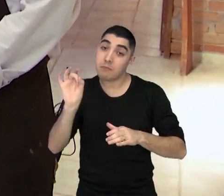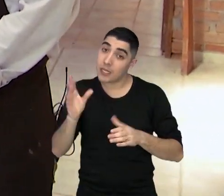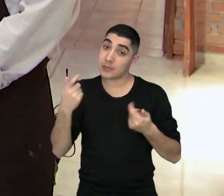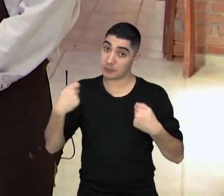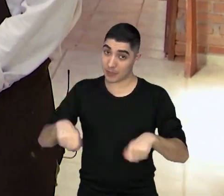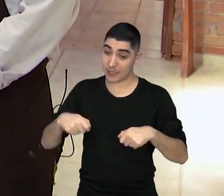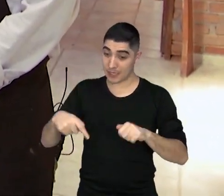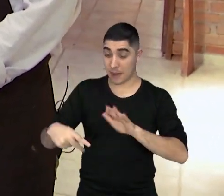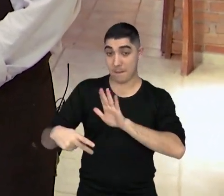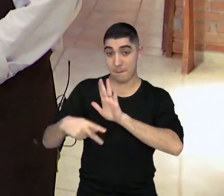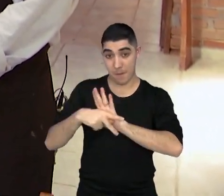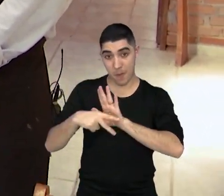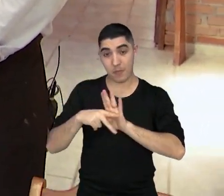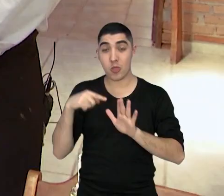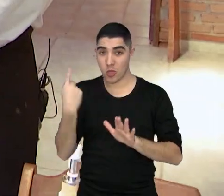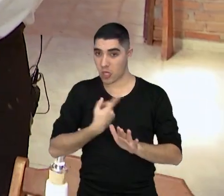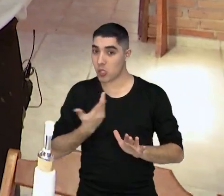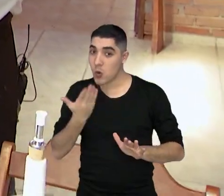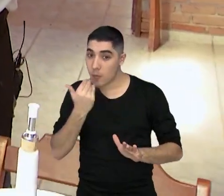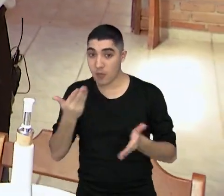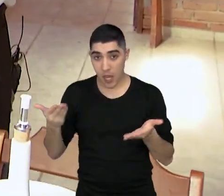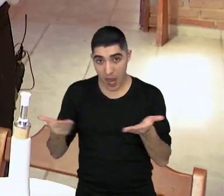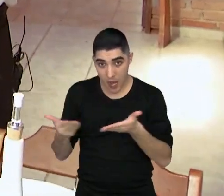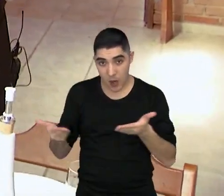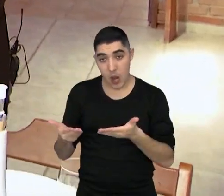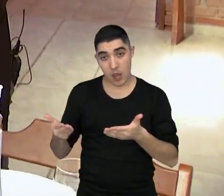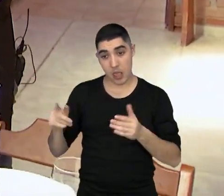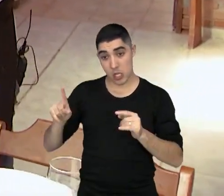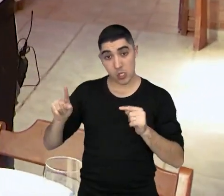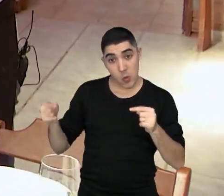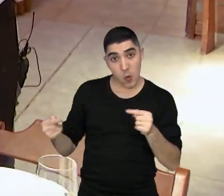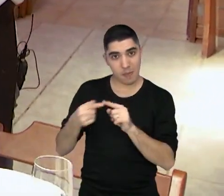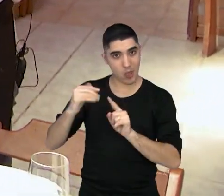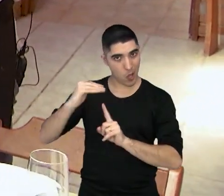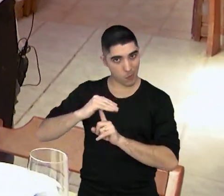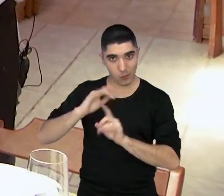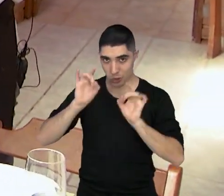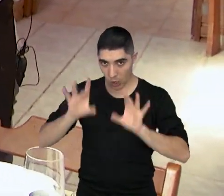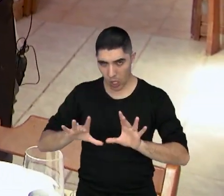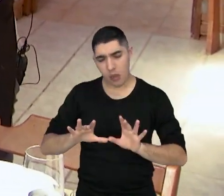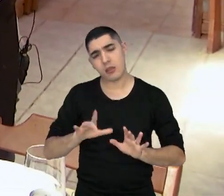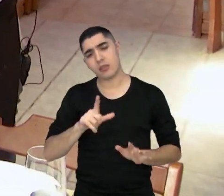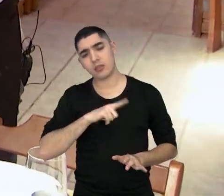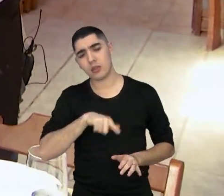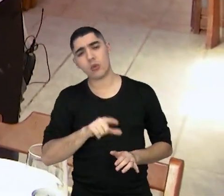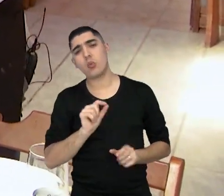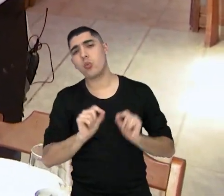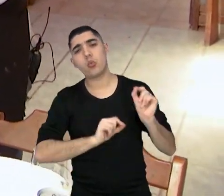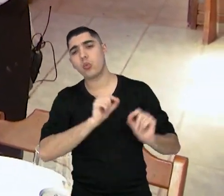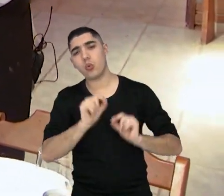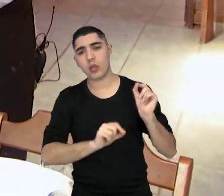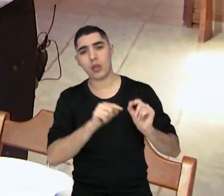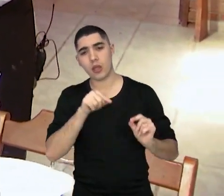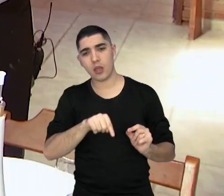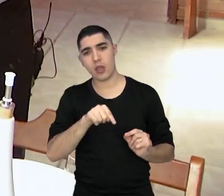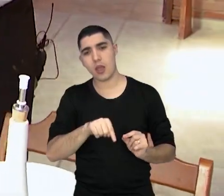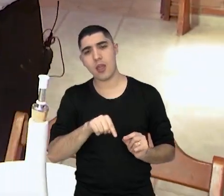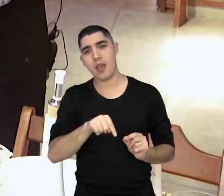com produtos, né, na verdade, a nossa refeição hoje é toda à base de cogumelo. Sim. O que a gente tem aqui?